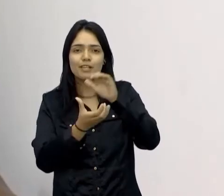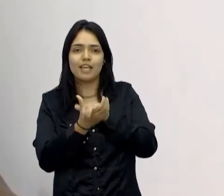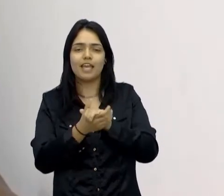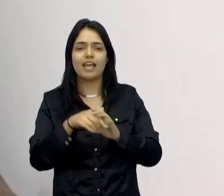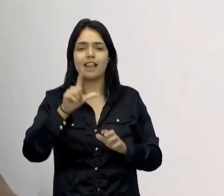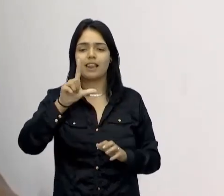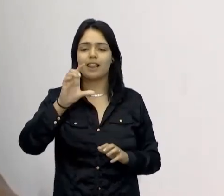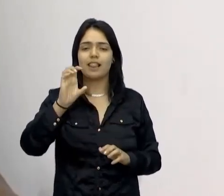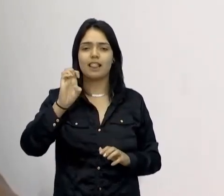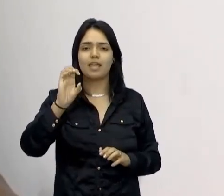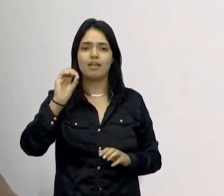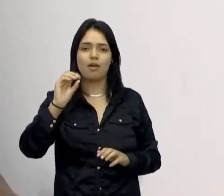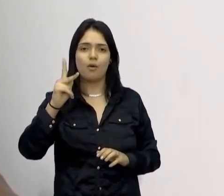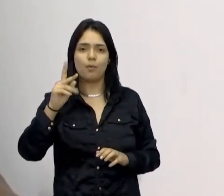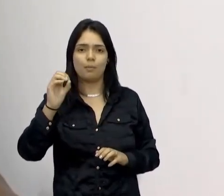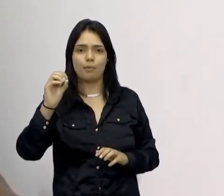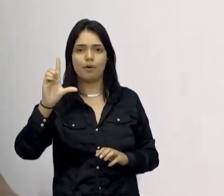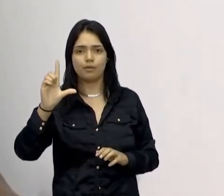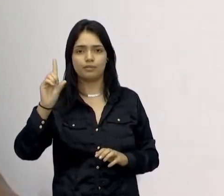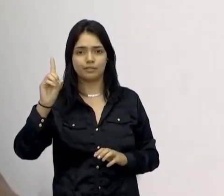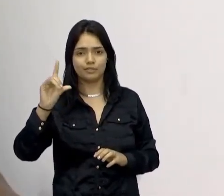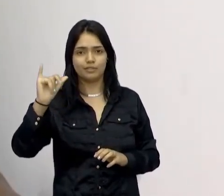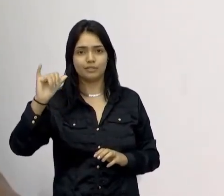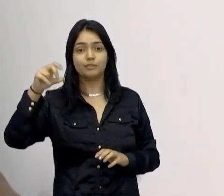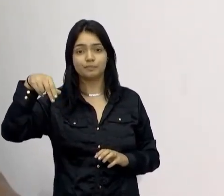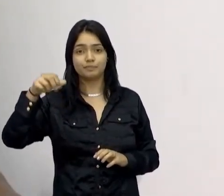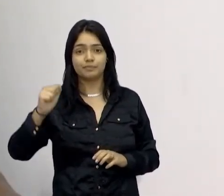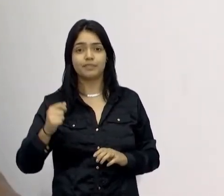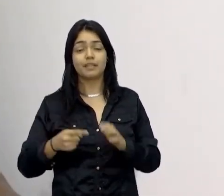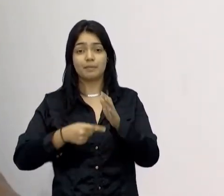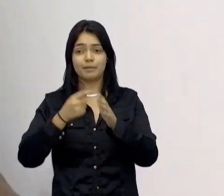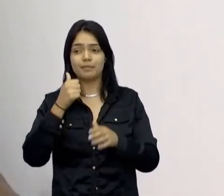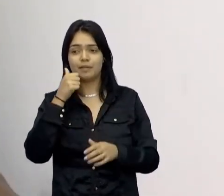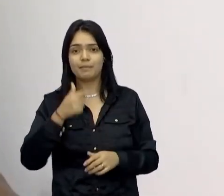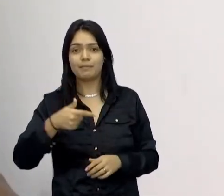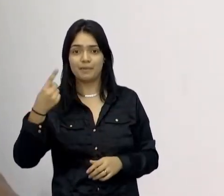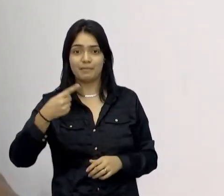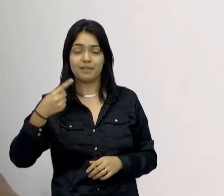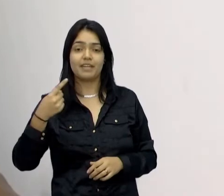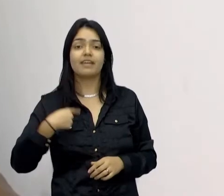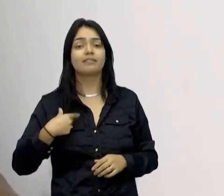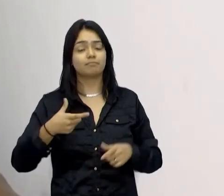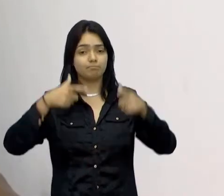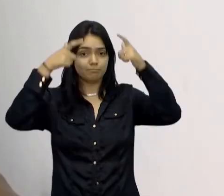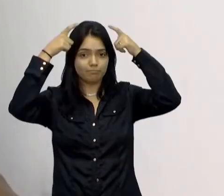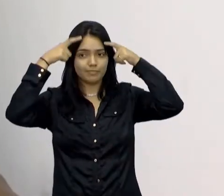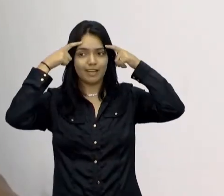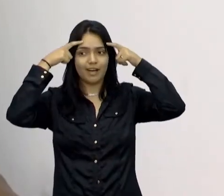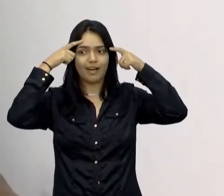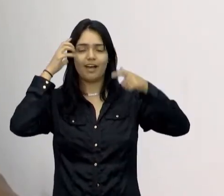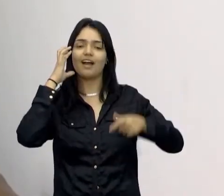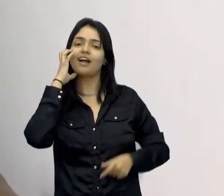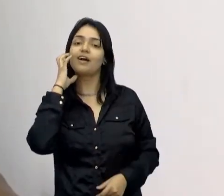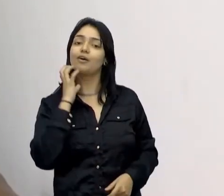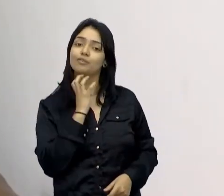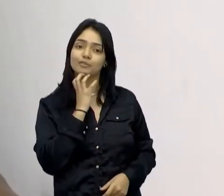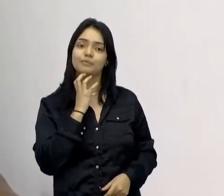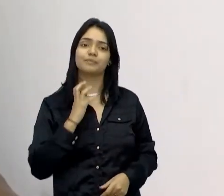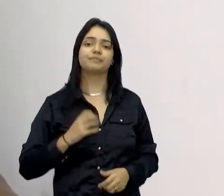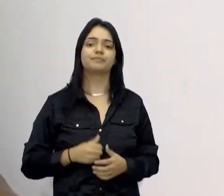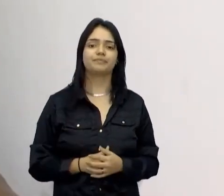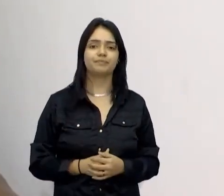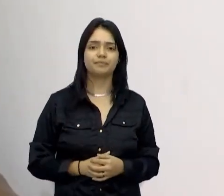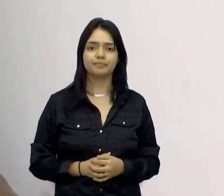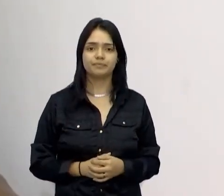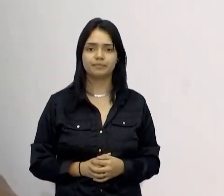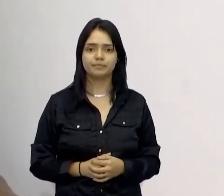I e mãe de Dom Pedro II, ela era princesa austríaca e uma representante puro